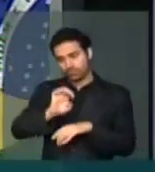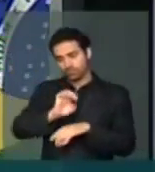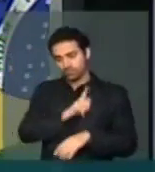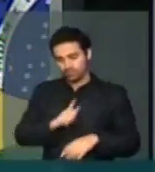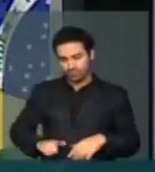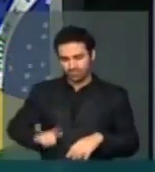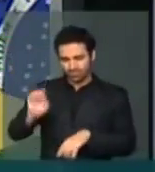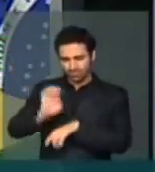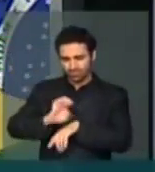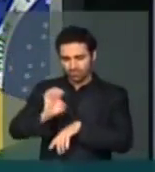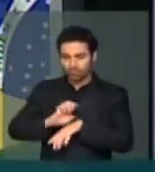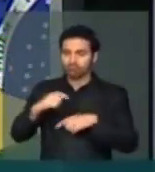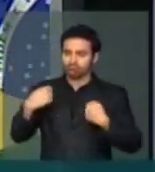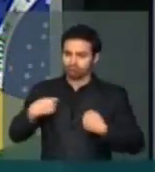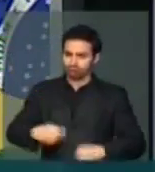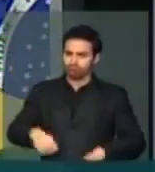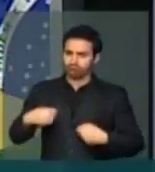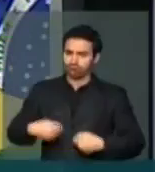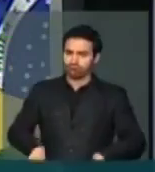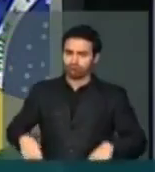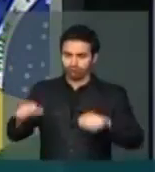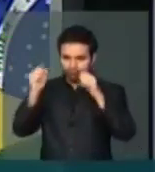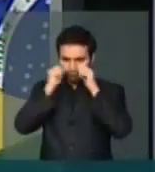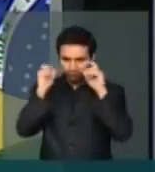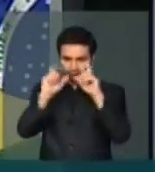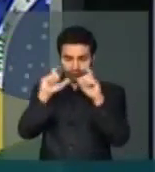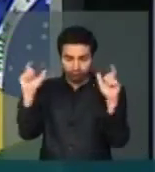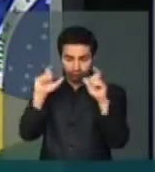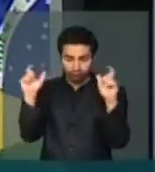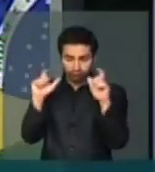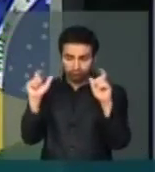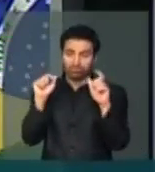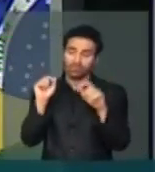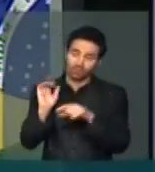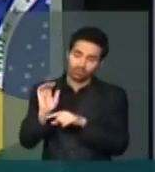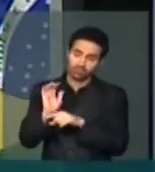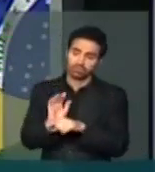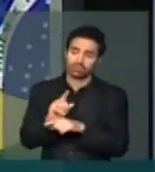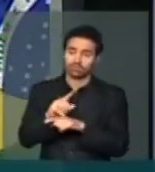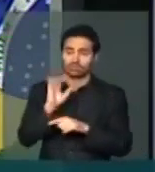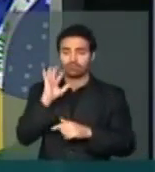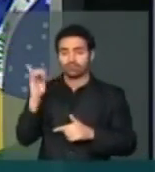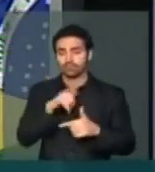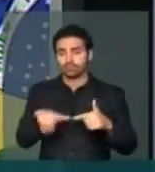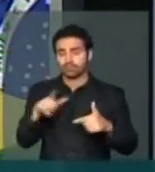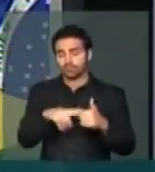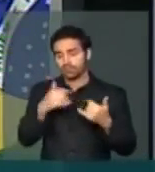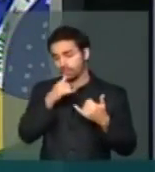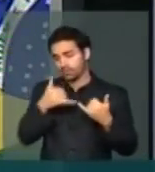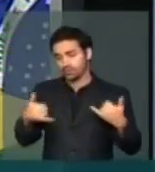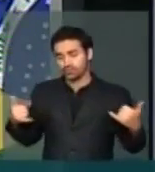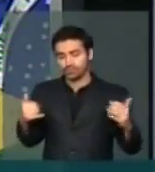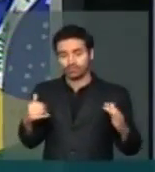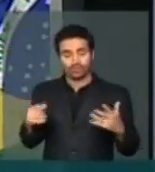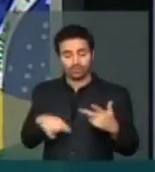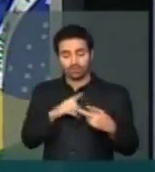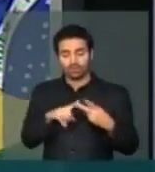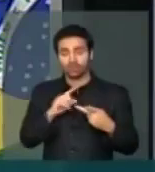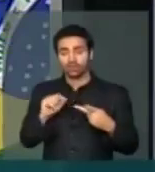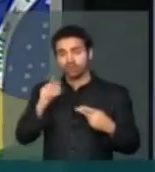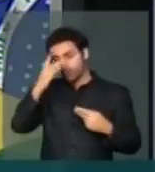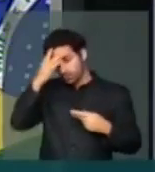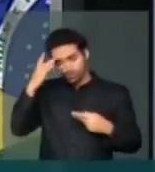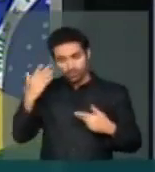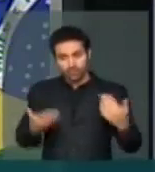estadual acordem para esse problema. Outra coisa que me deixou muito preocupado lá no estado é a angústia do